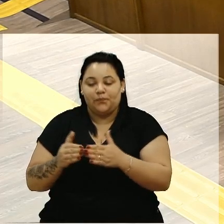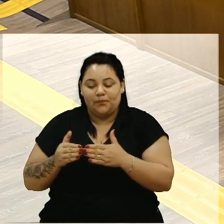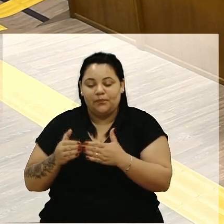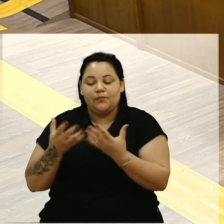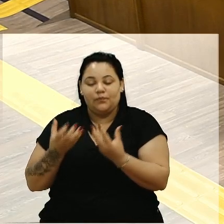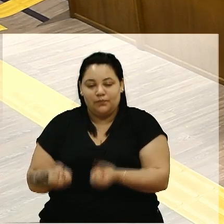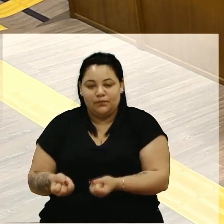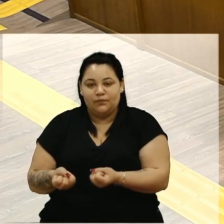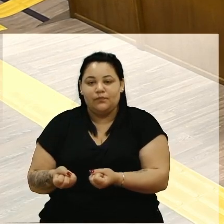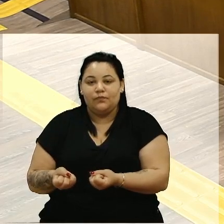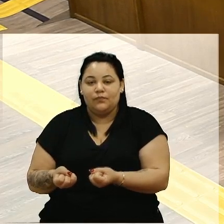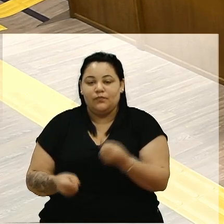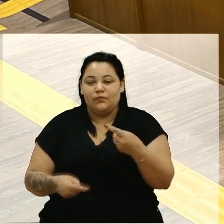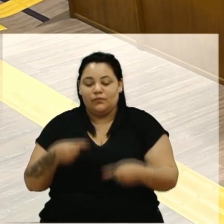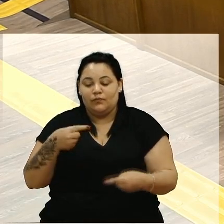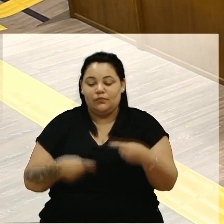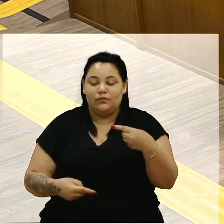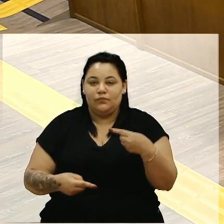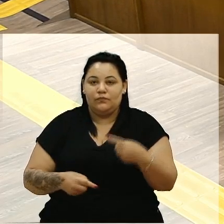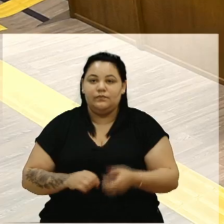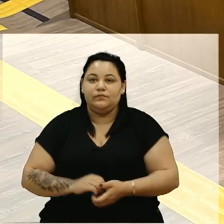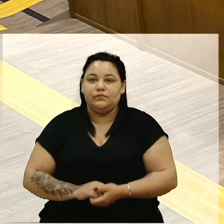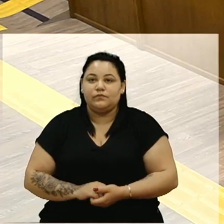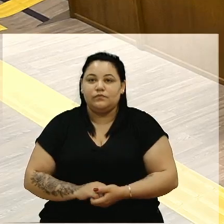concedida. Em discussão.